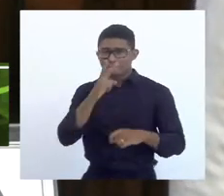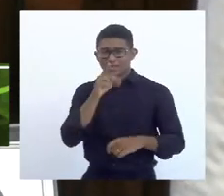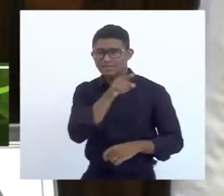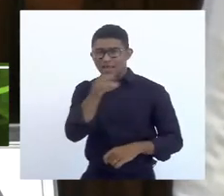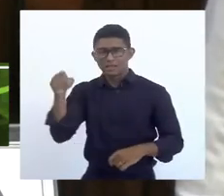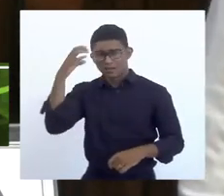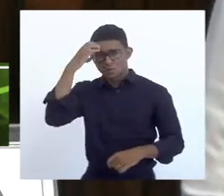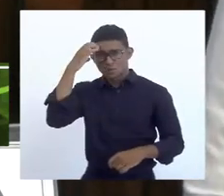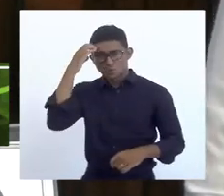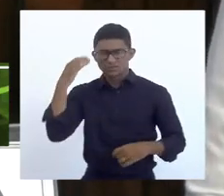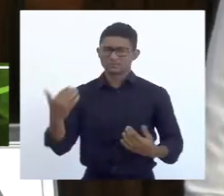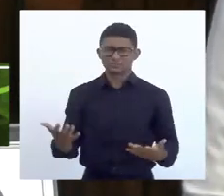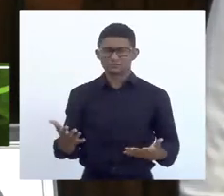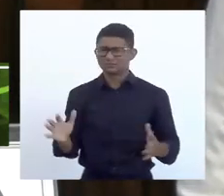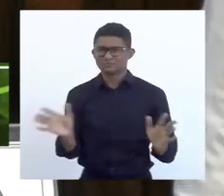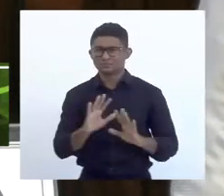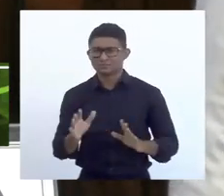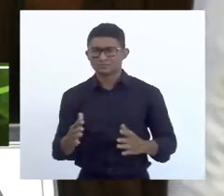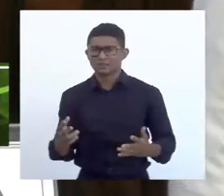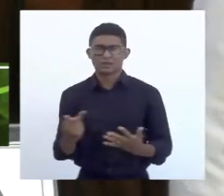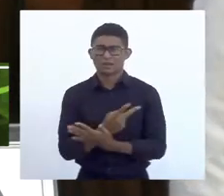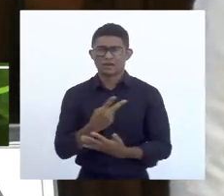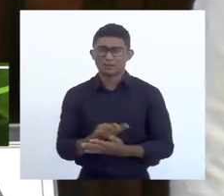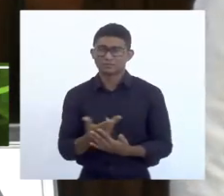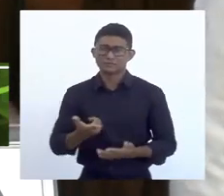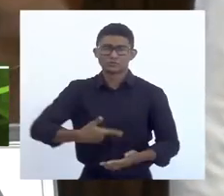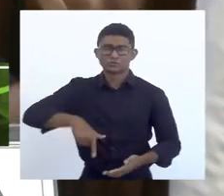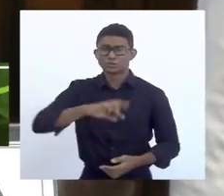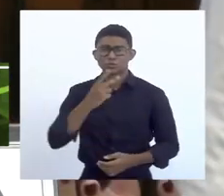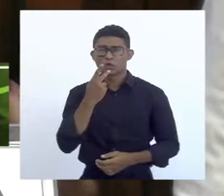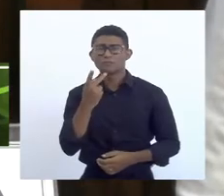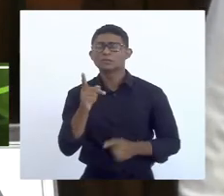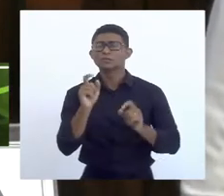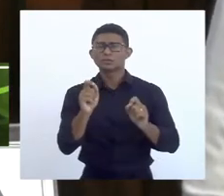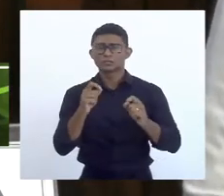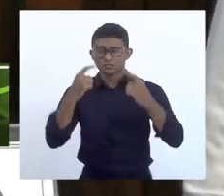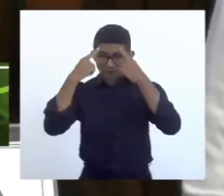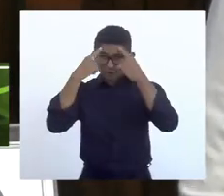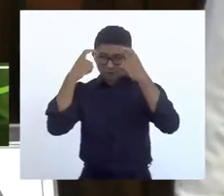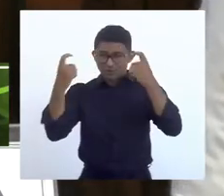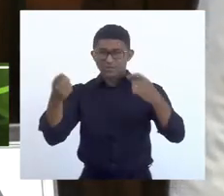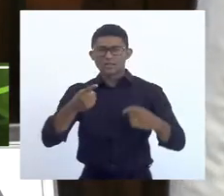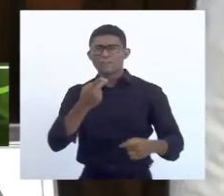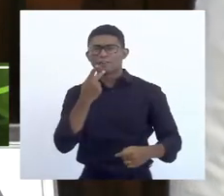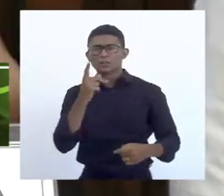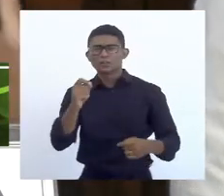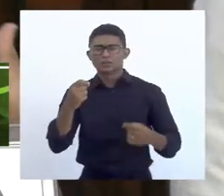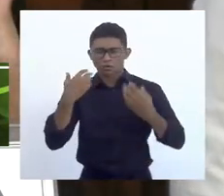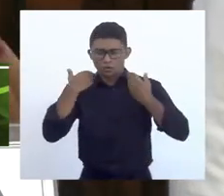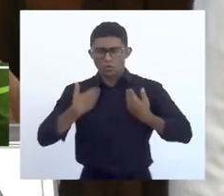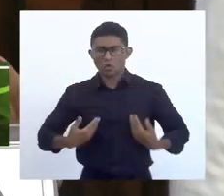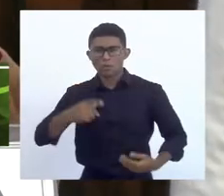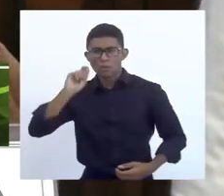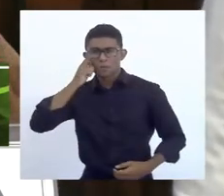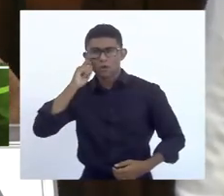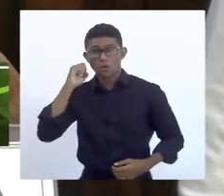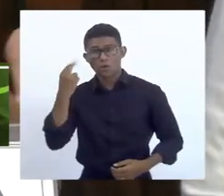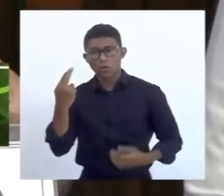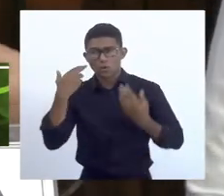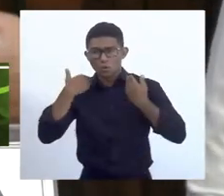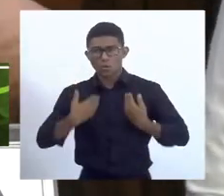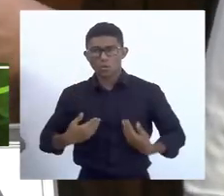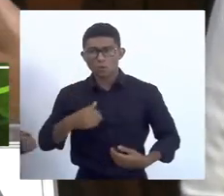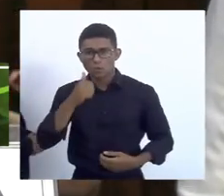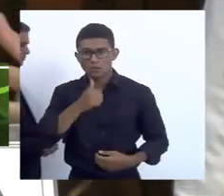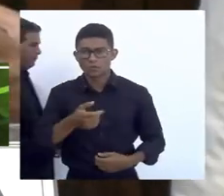sofrem. Então, quando nós falamos de violência, sobretudo quando falamos de corpos negros ou de corpos de mulheres, nós estamos falando de uma violência que